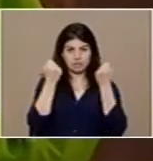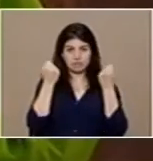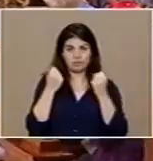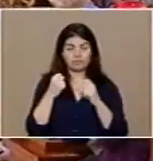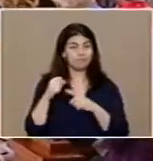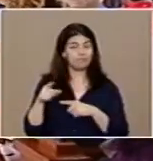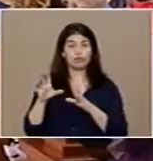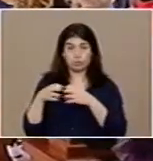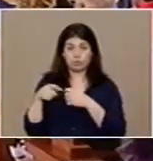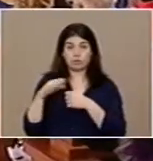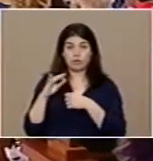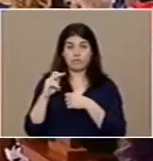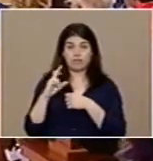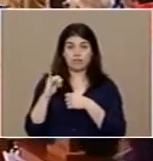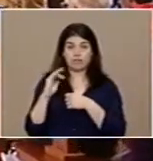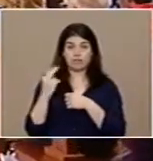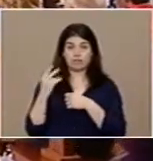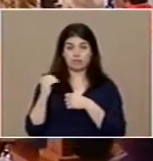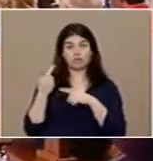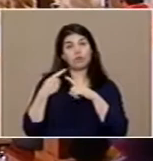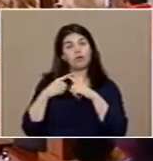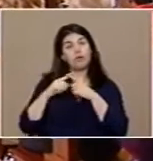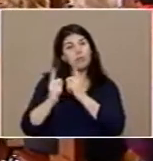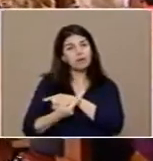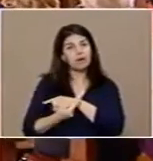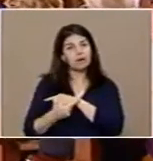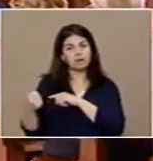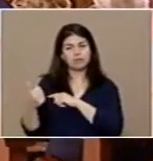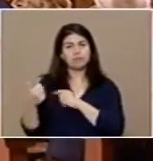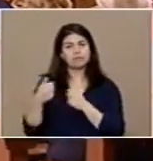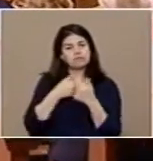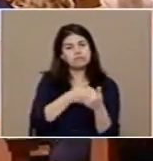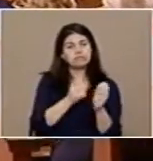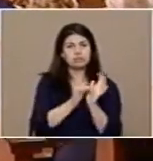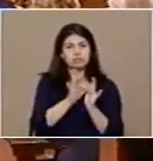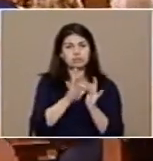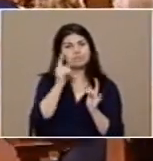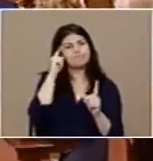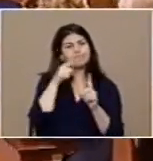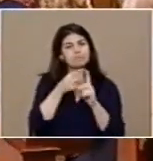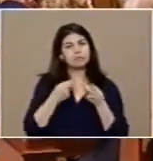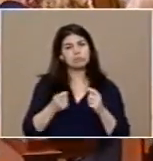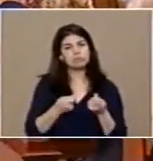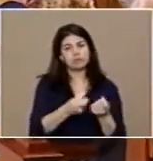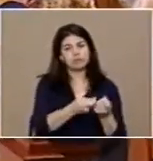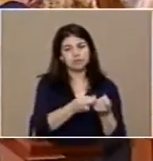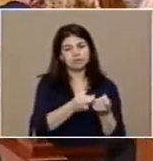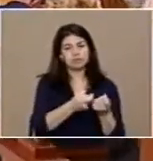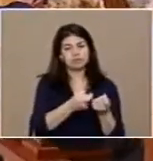pelo contrário próximo Jesus para o provocarem porque sabiam que provocando